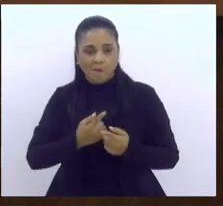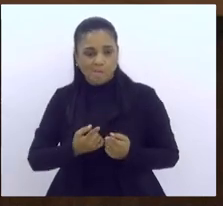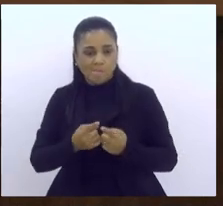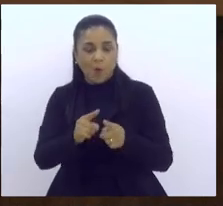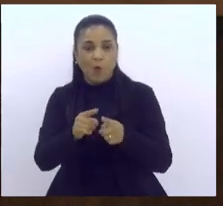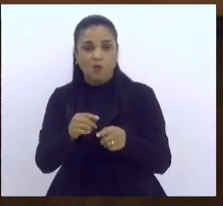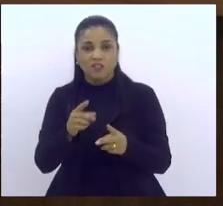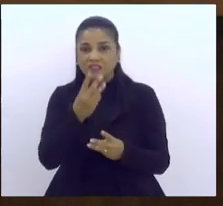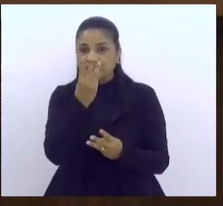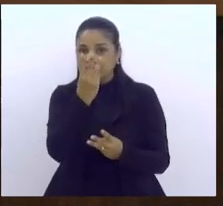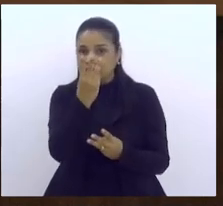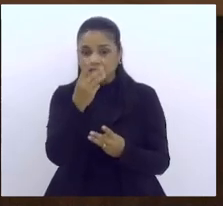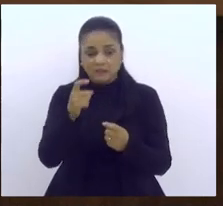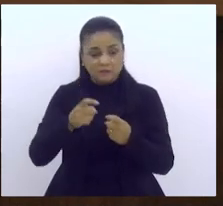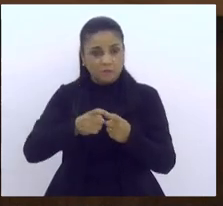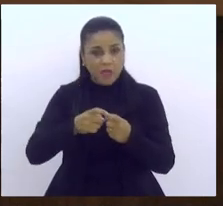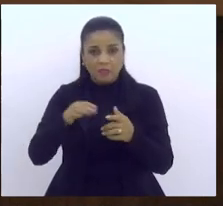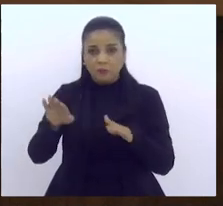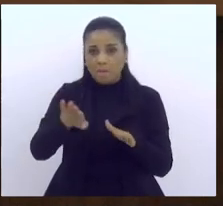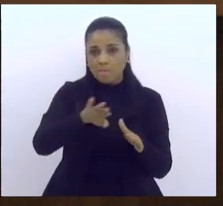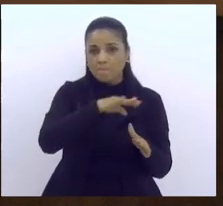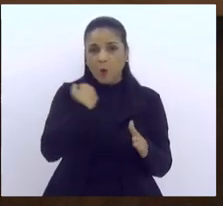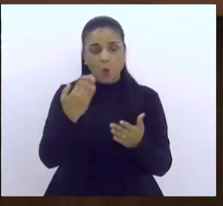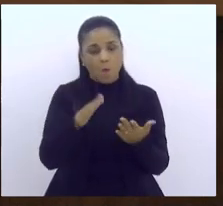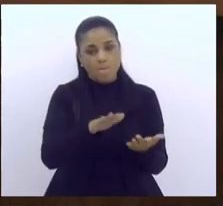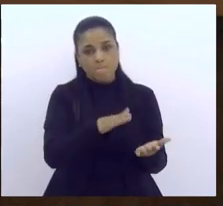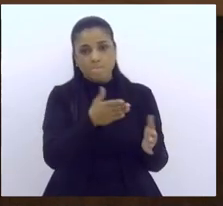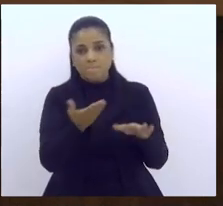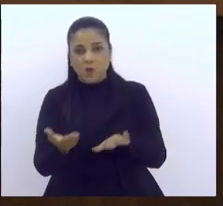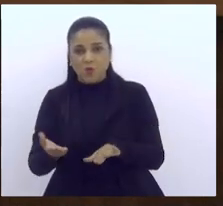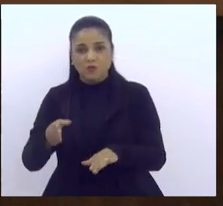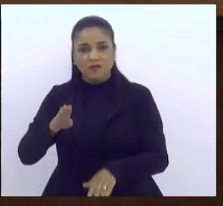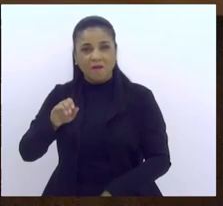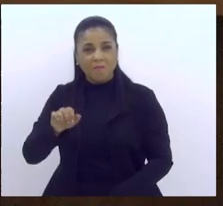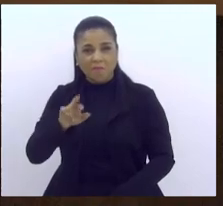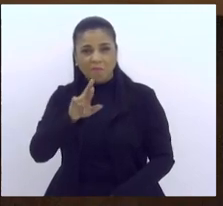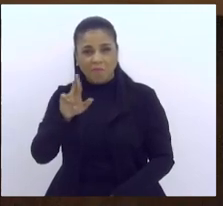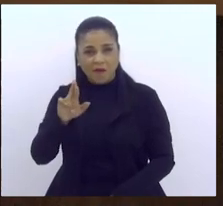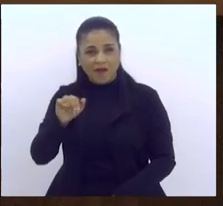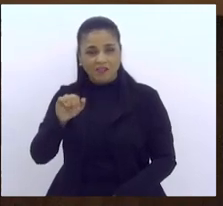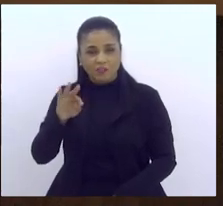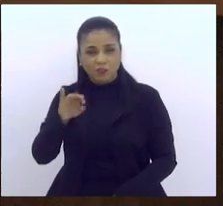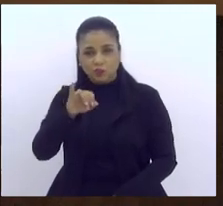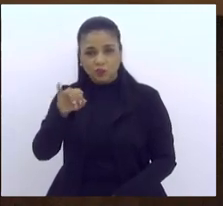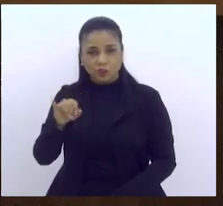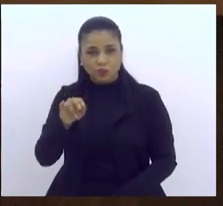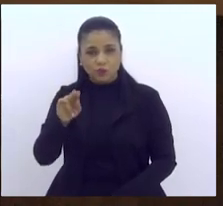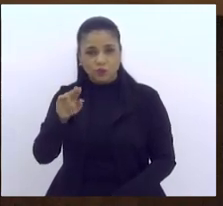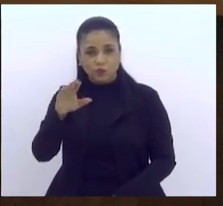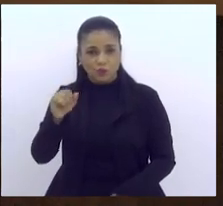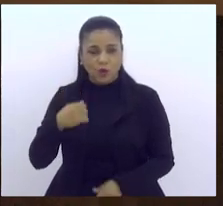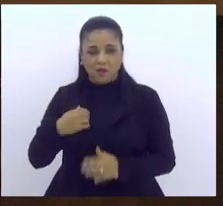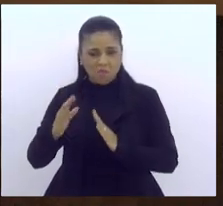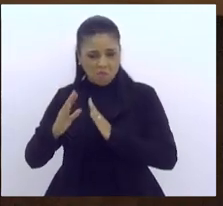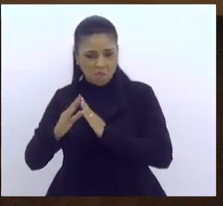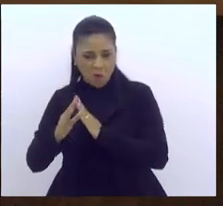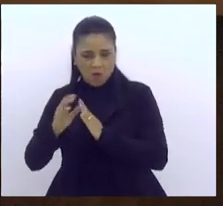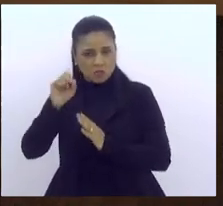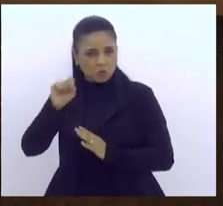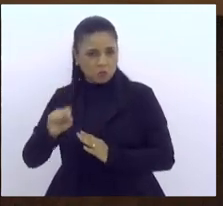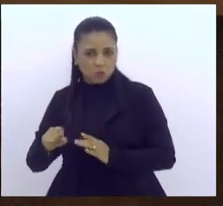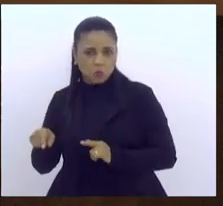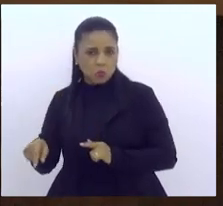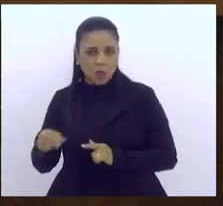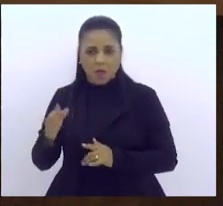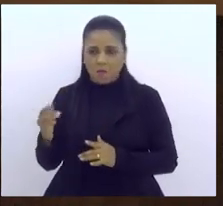Matar 3 médicos na Barra da Tijuca, não é porque o morador que está na Barra, qualquer ser, na Zona Sul,